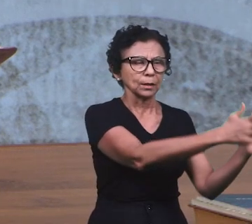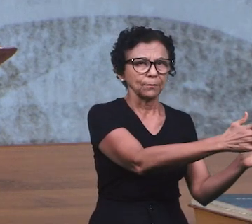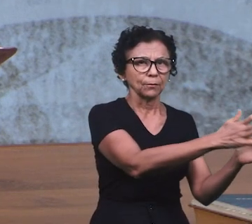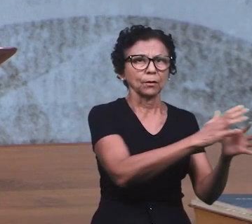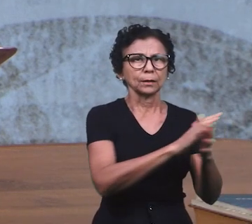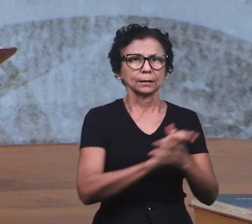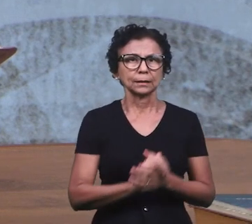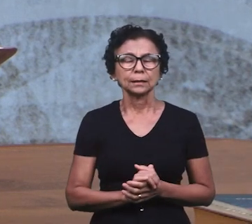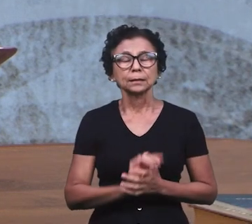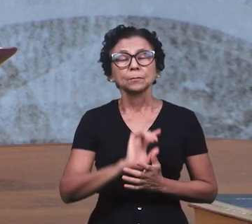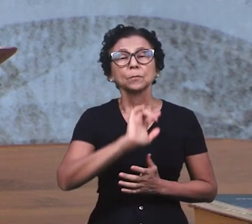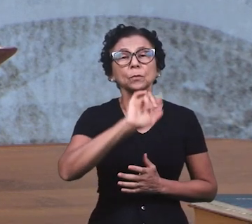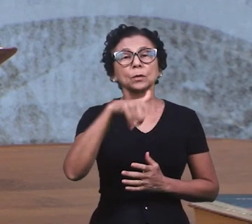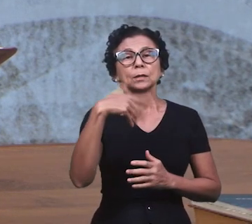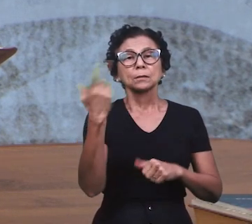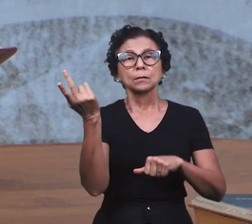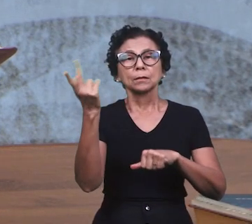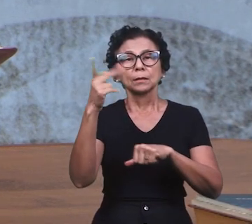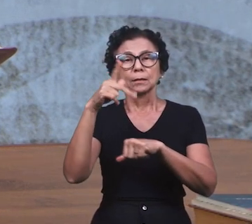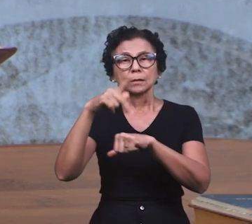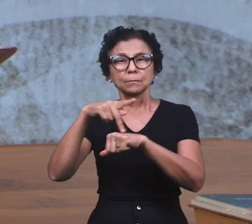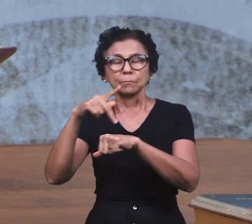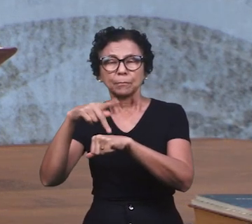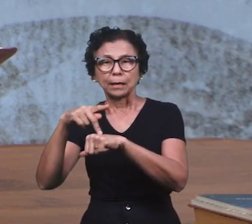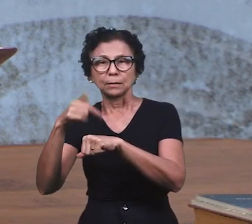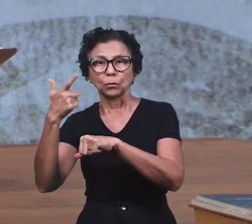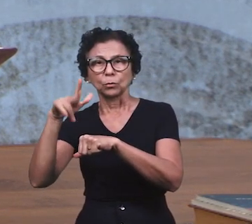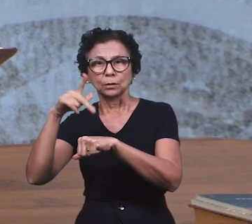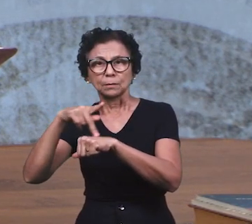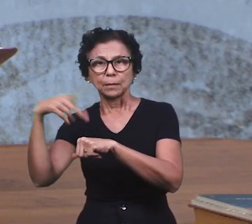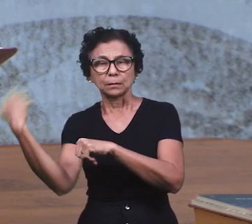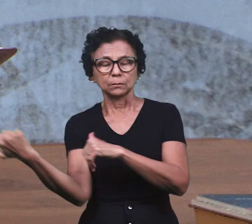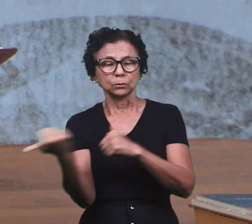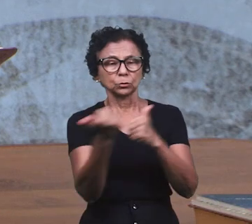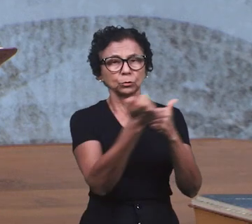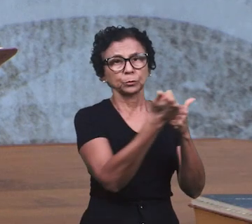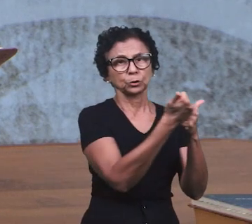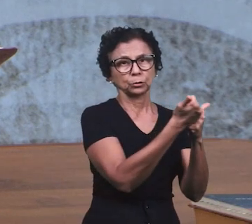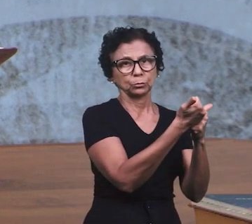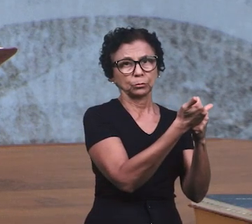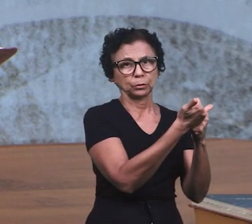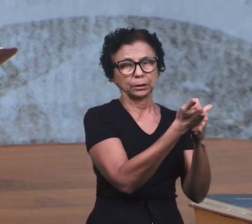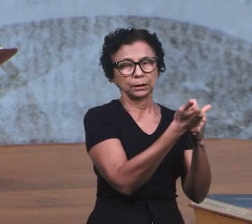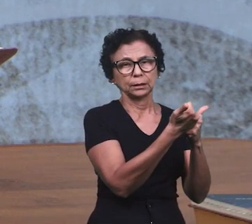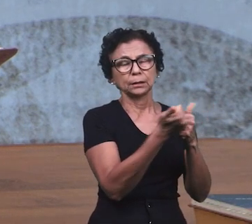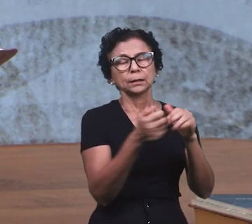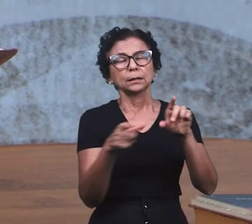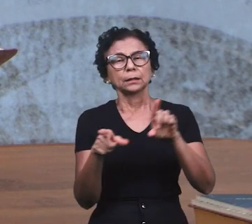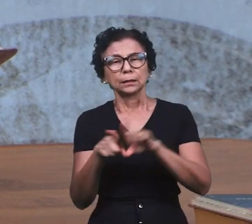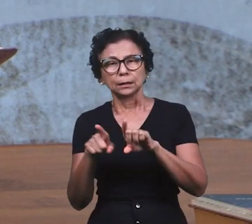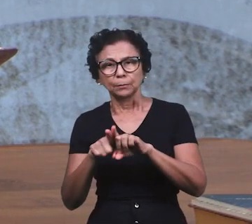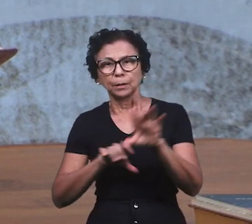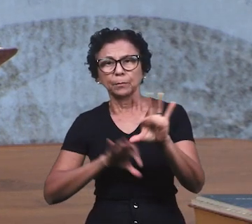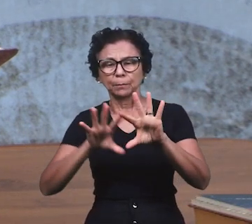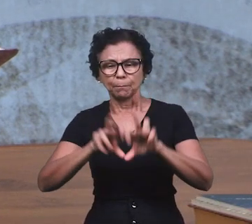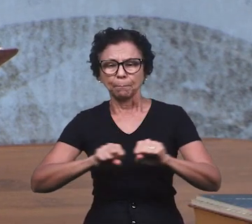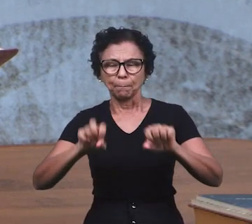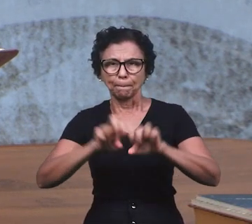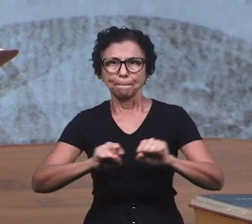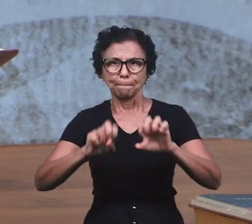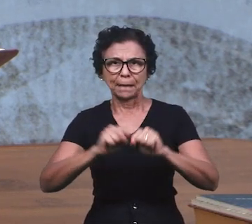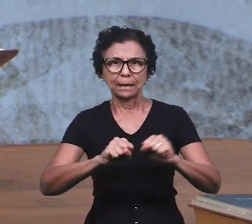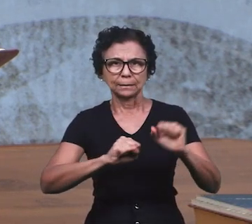pedras e as porão no lugar das primeiras pedras, e outro barro se tomará e a casa se